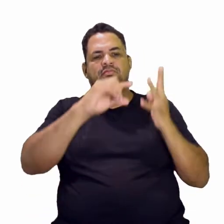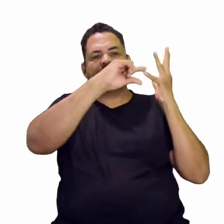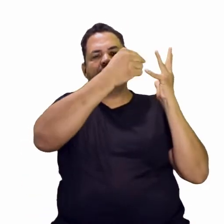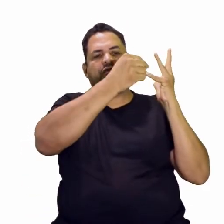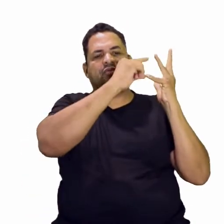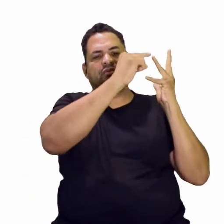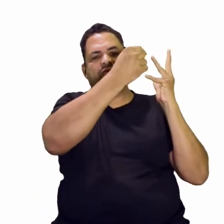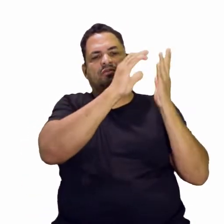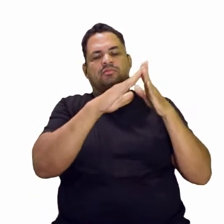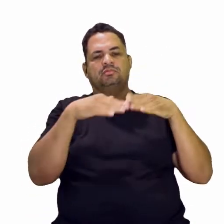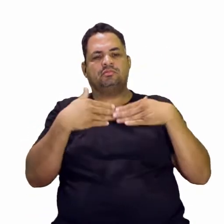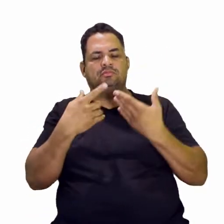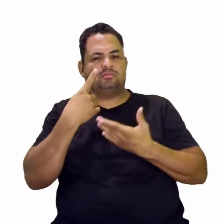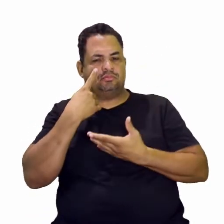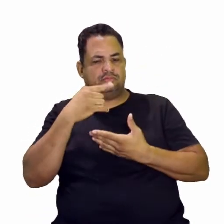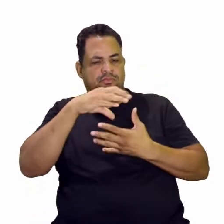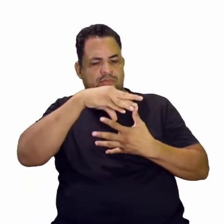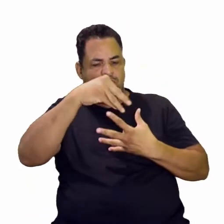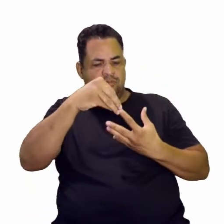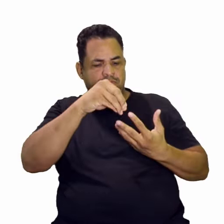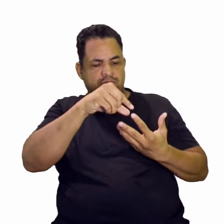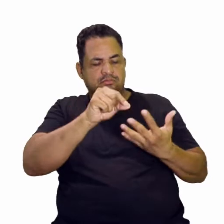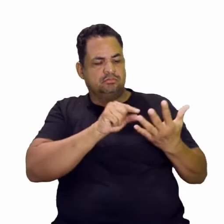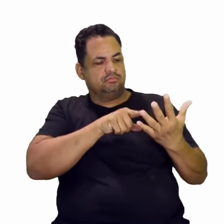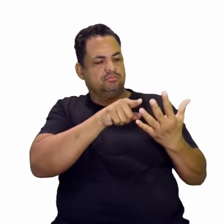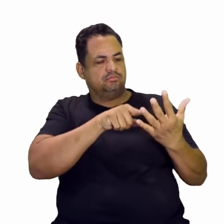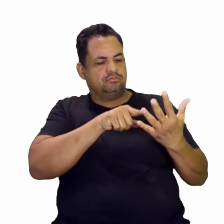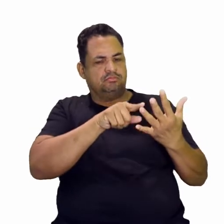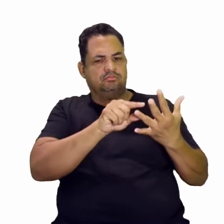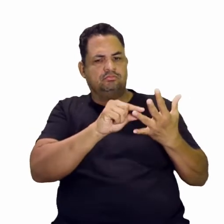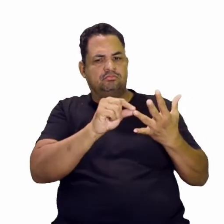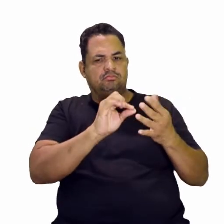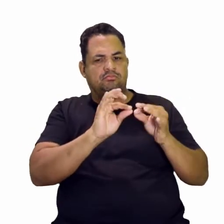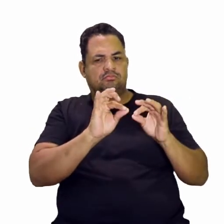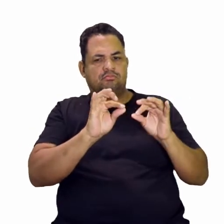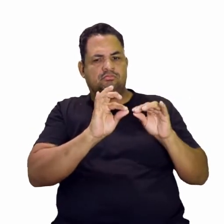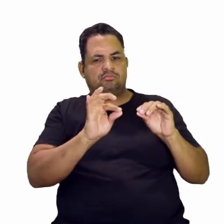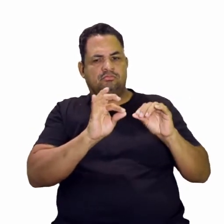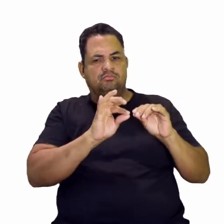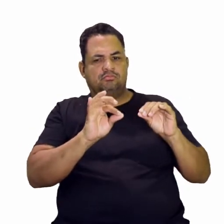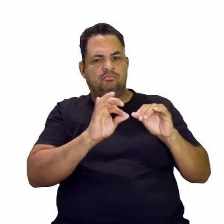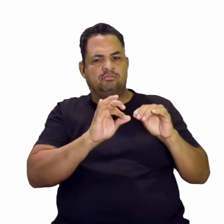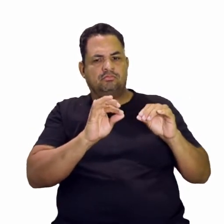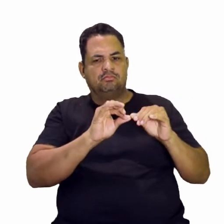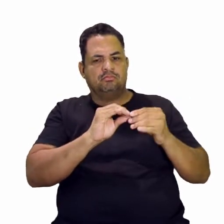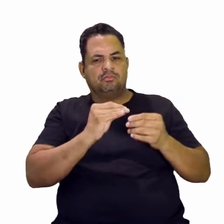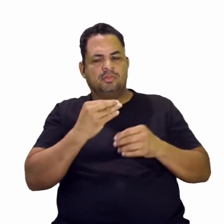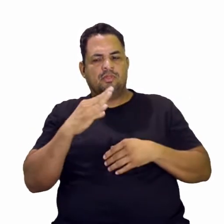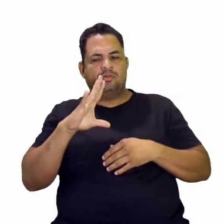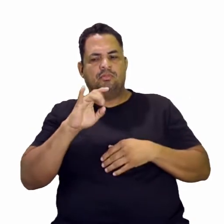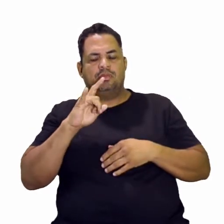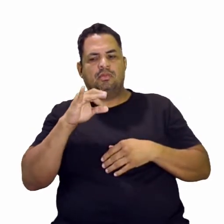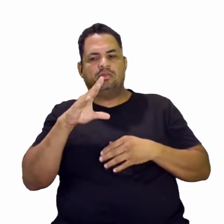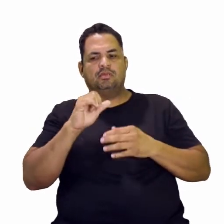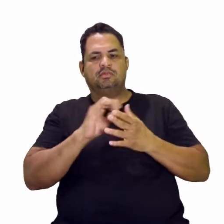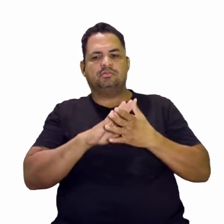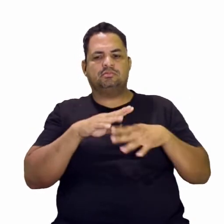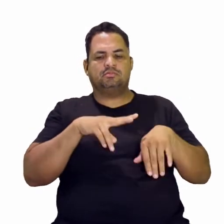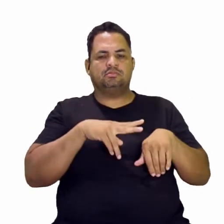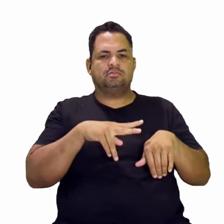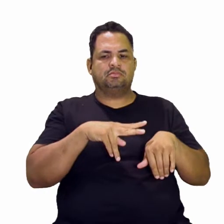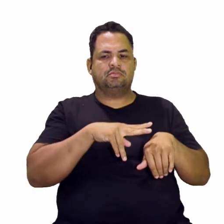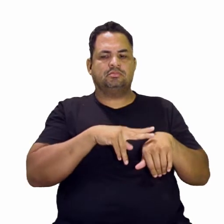vegetais. A gente vê quando você pega uma folha, você vê que de um lado ela tem a coloração mais opaca, além de ser verde,